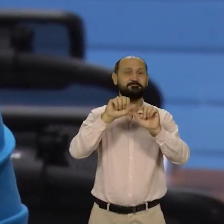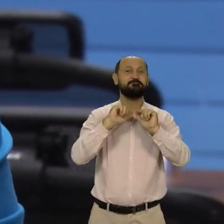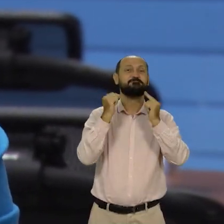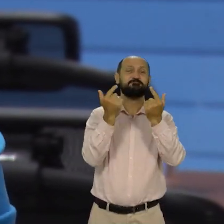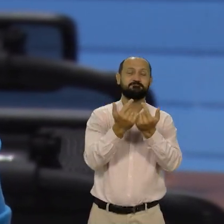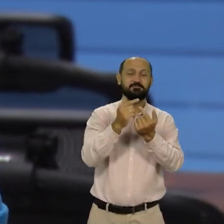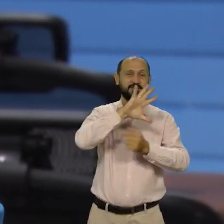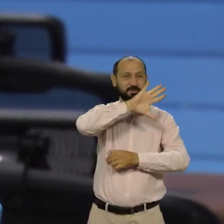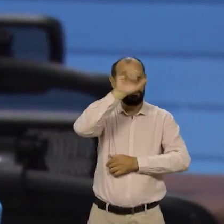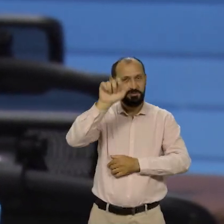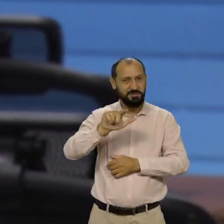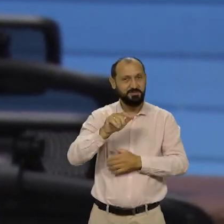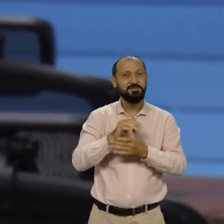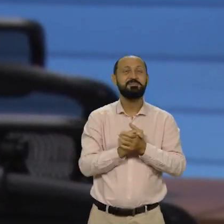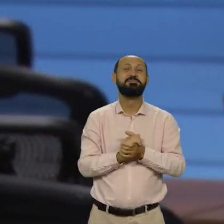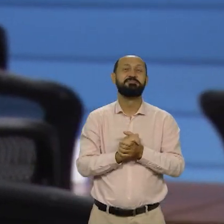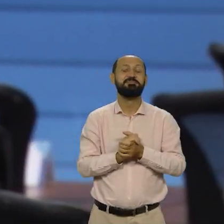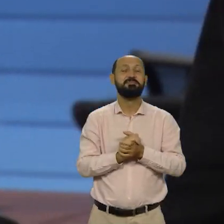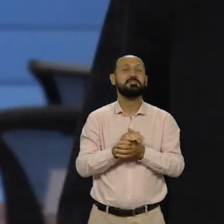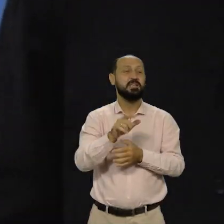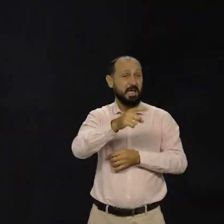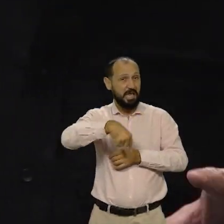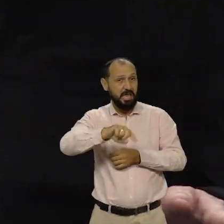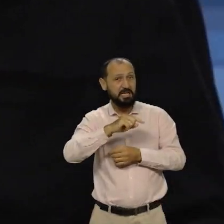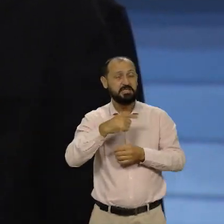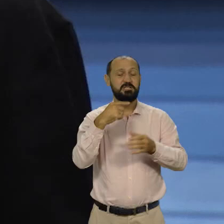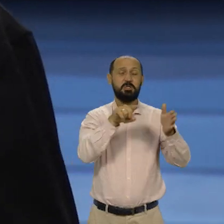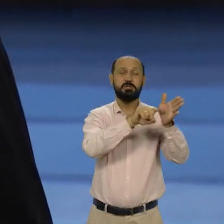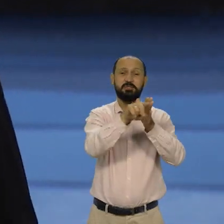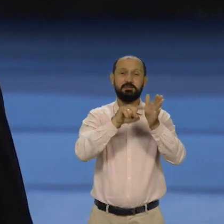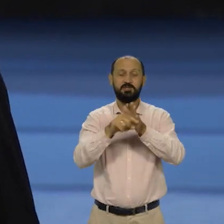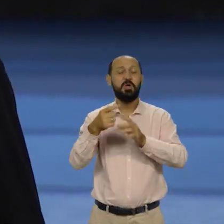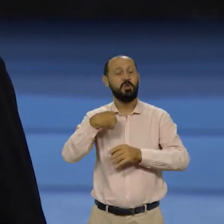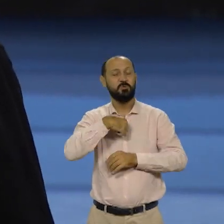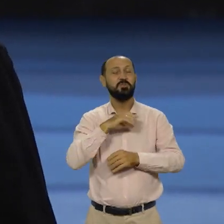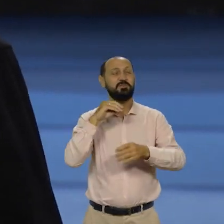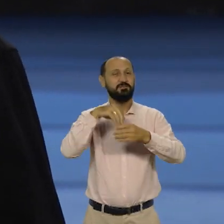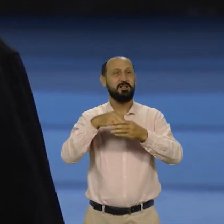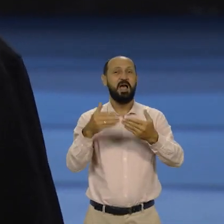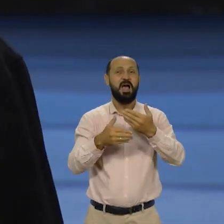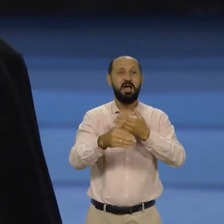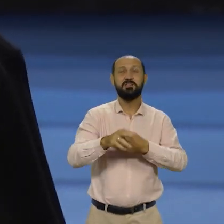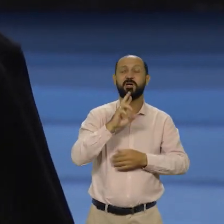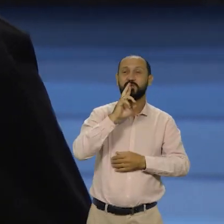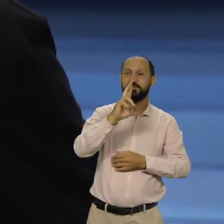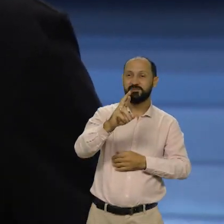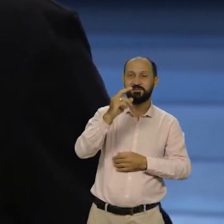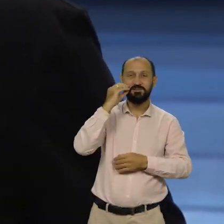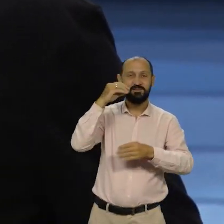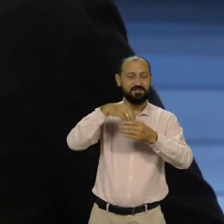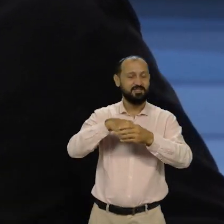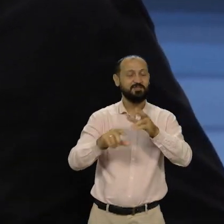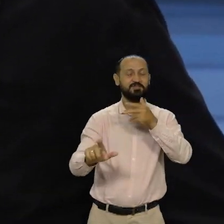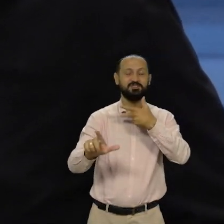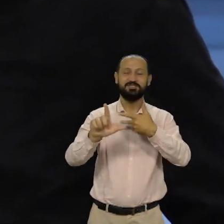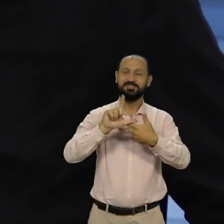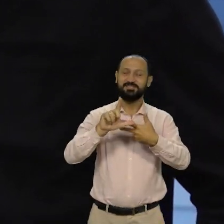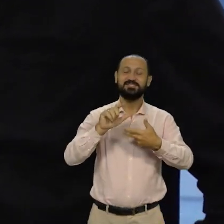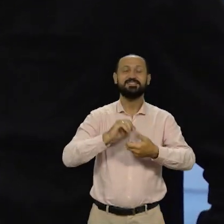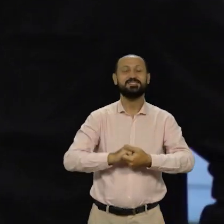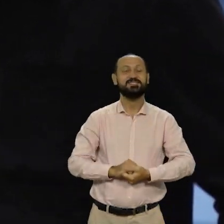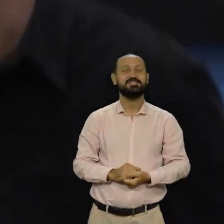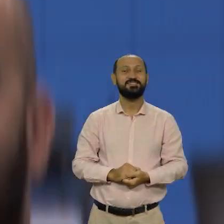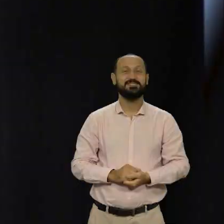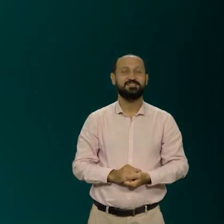na Assembleia Legislativa de Mato Grosso do Sul? Essas e outras perguntas nós vamos responder agora no Por Dentro do